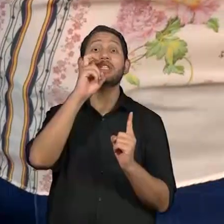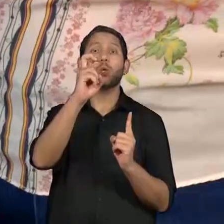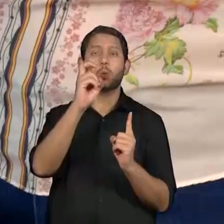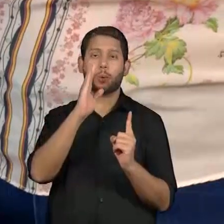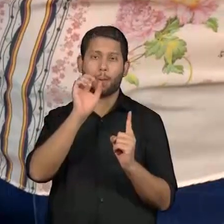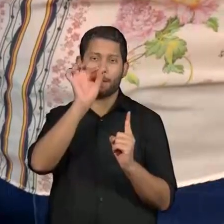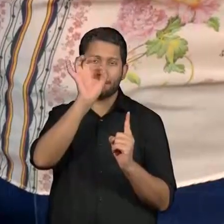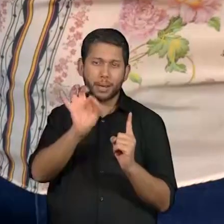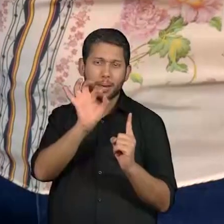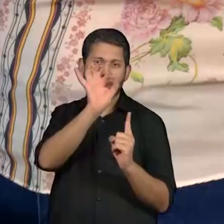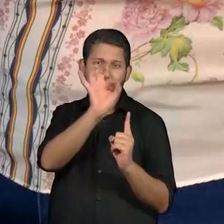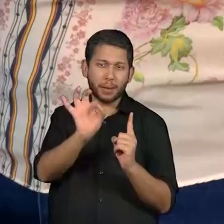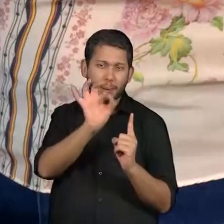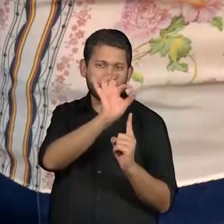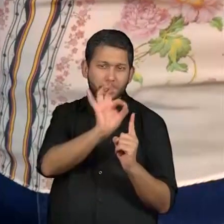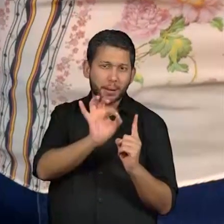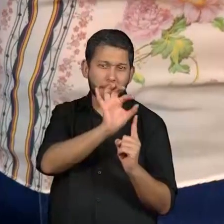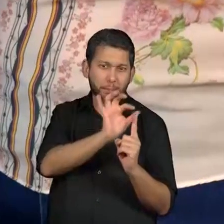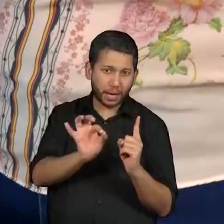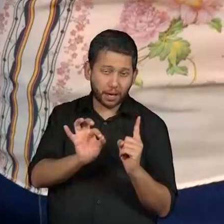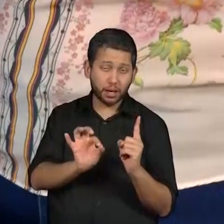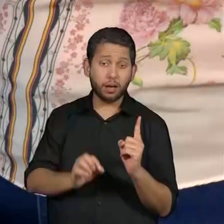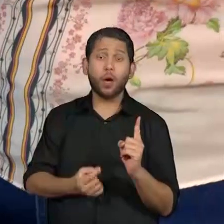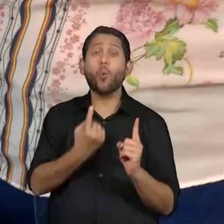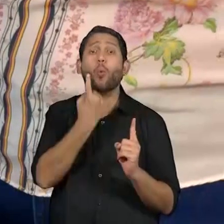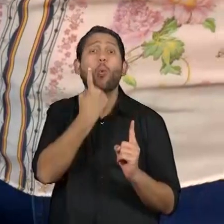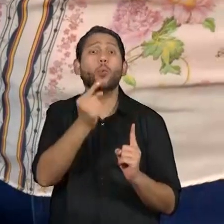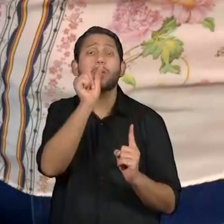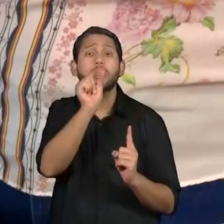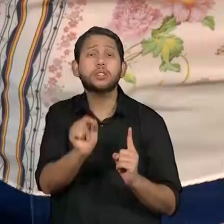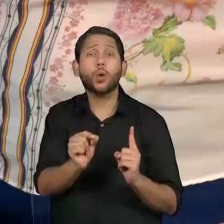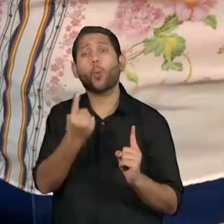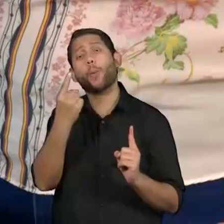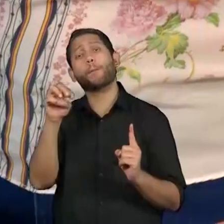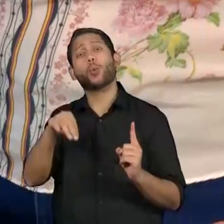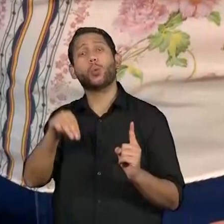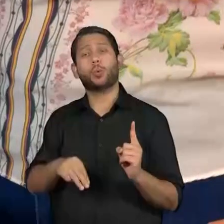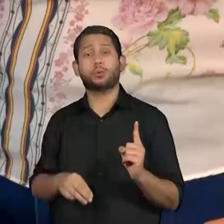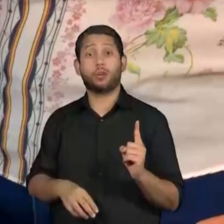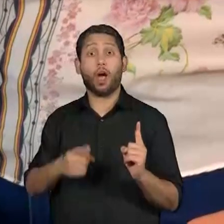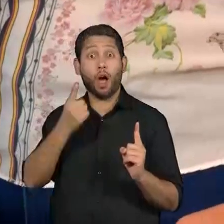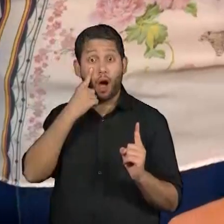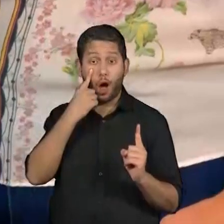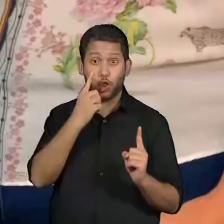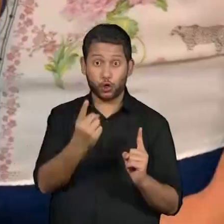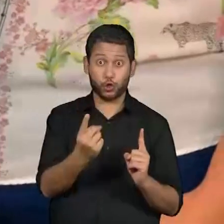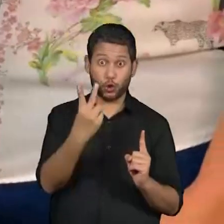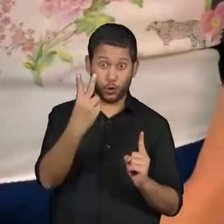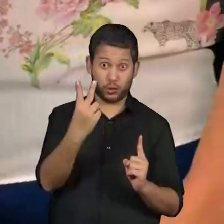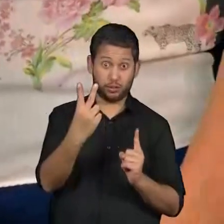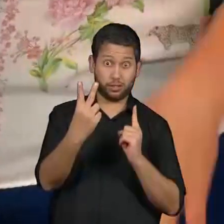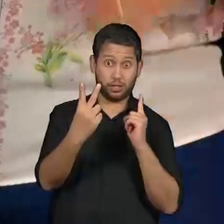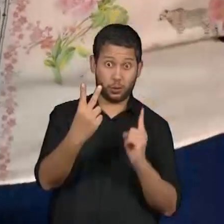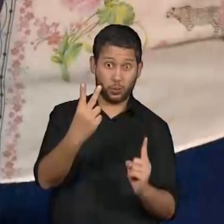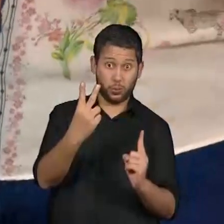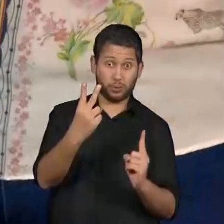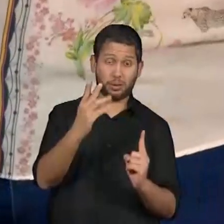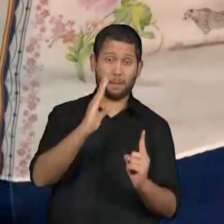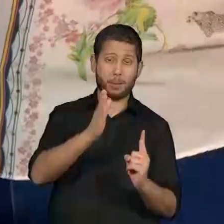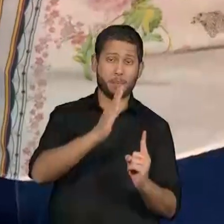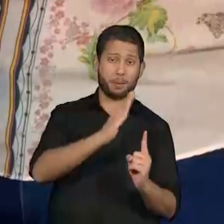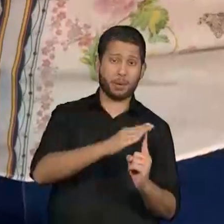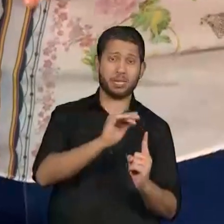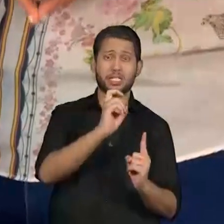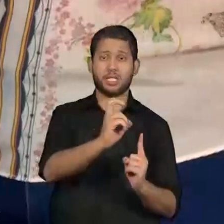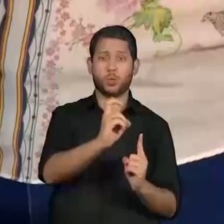esses tracinhos representam os minutos. Então, posso ir contando de 5 em 5 até chegar no 45. Ou eu